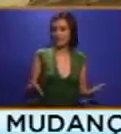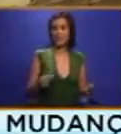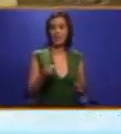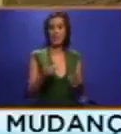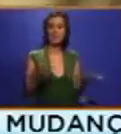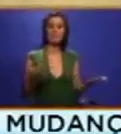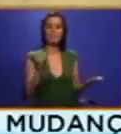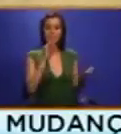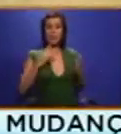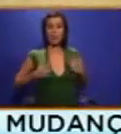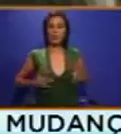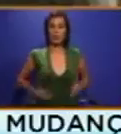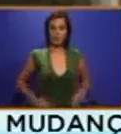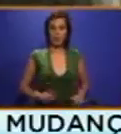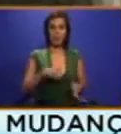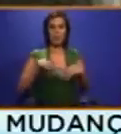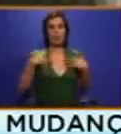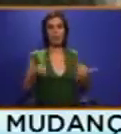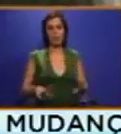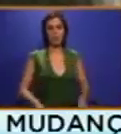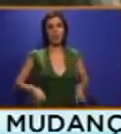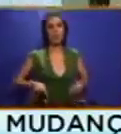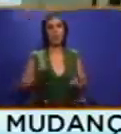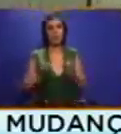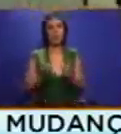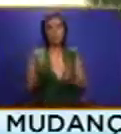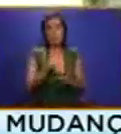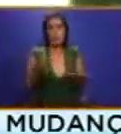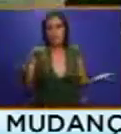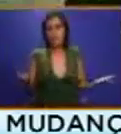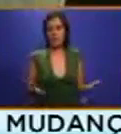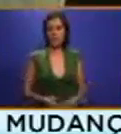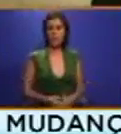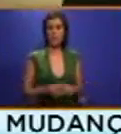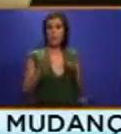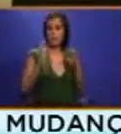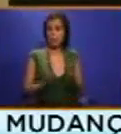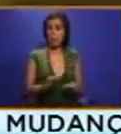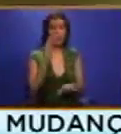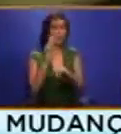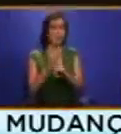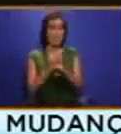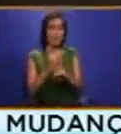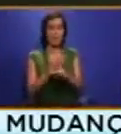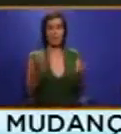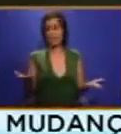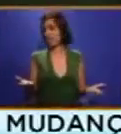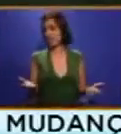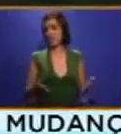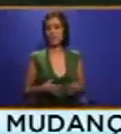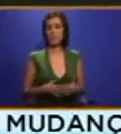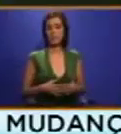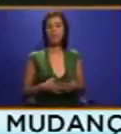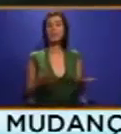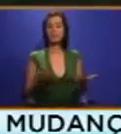é uma prova que realmente o vestido é muito mais confortável do que as calças de gha muito mais pronta para uma festa um